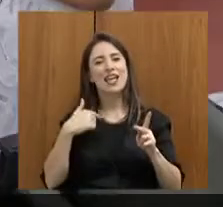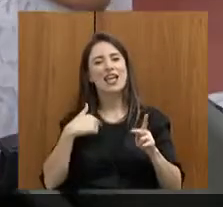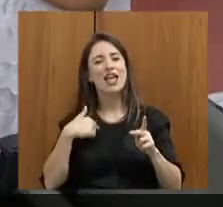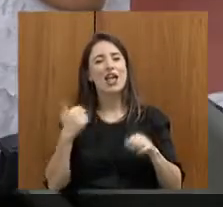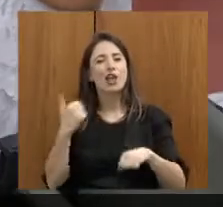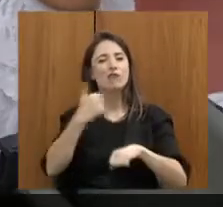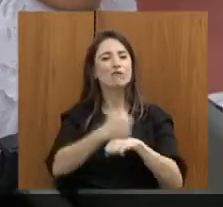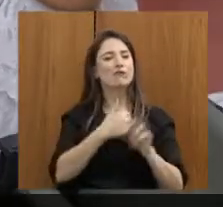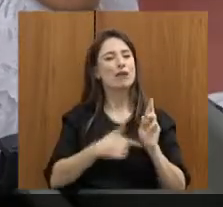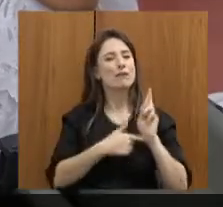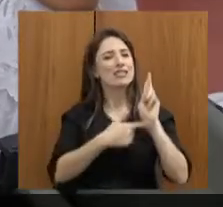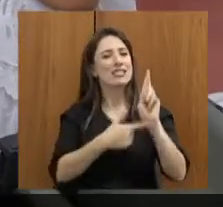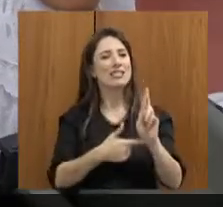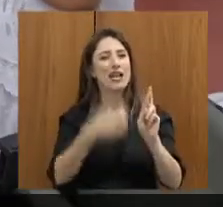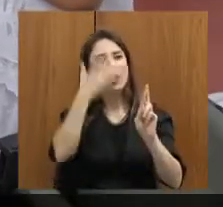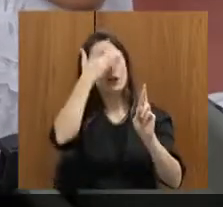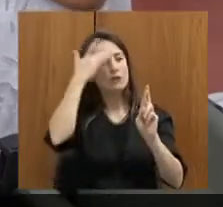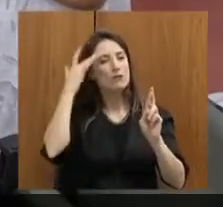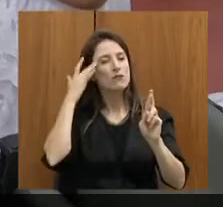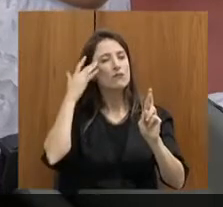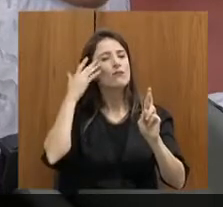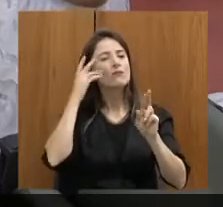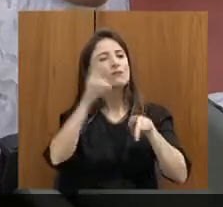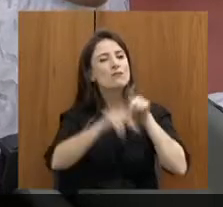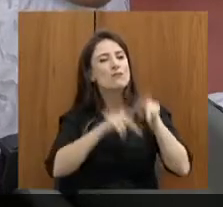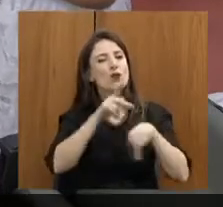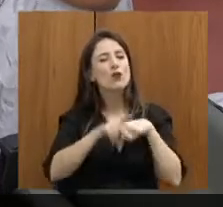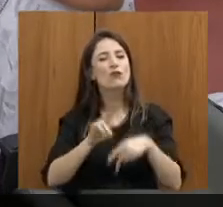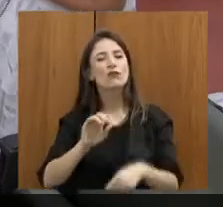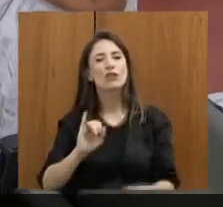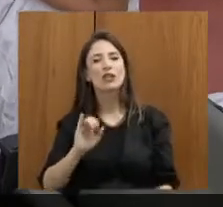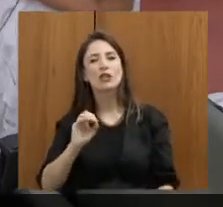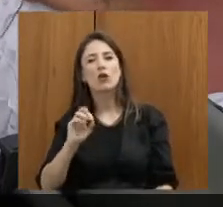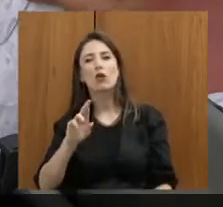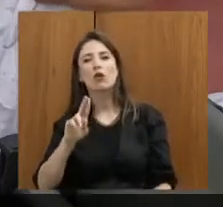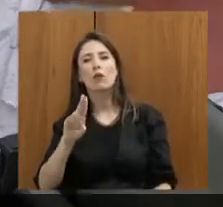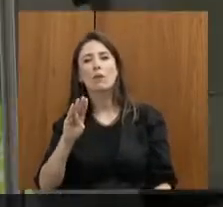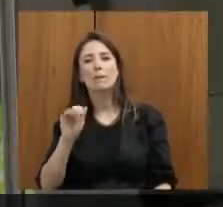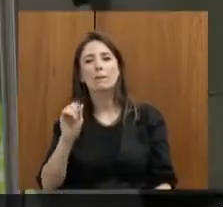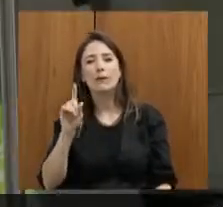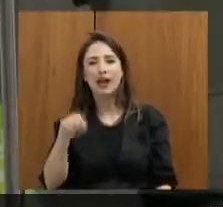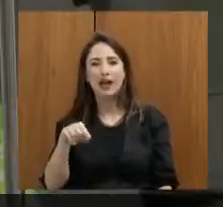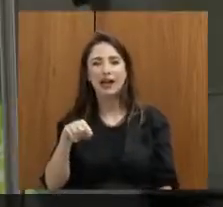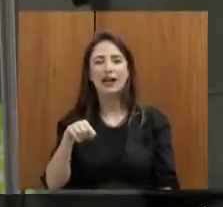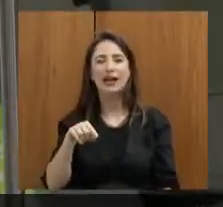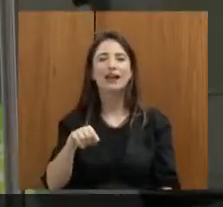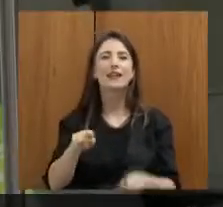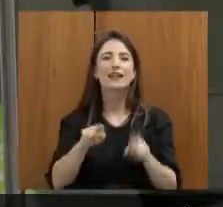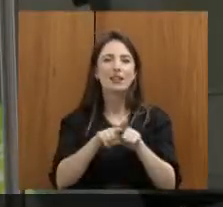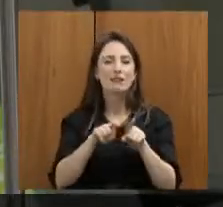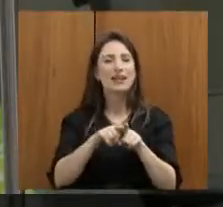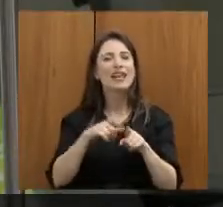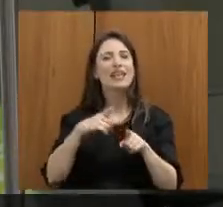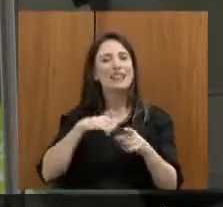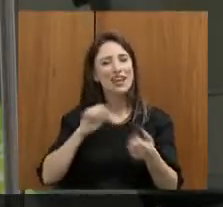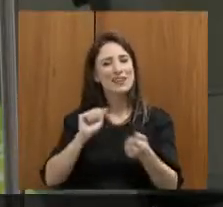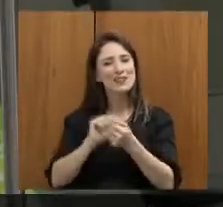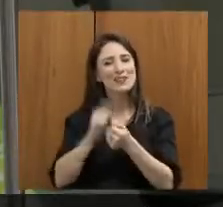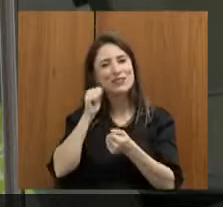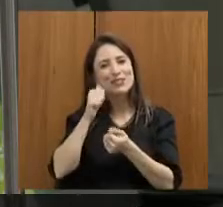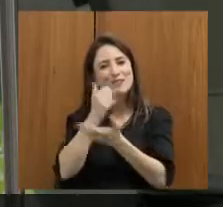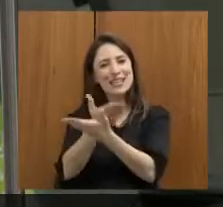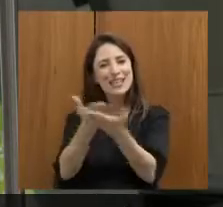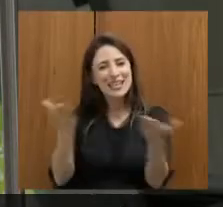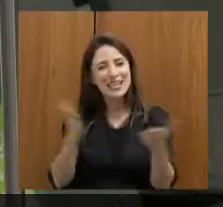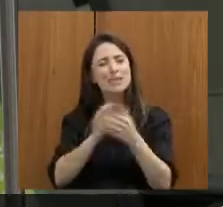yorubá como tem o Kaká Rosângela sanguinetti e as meninas aqui as mães é queres